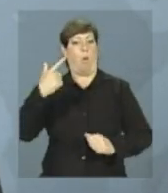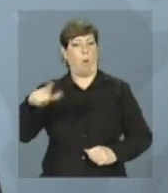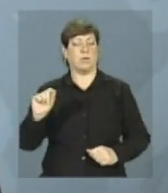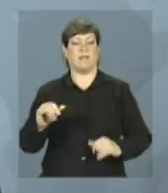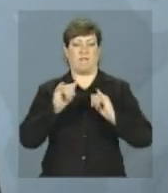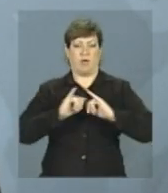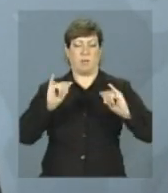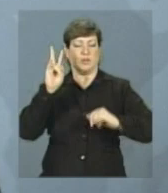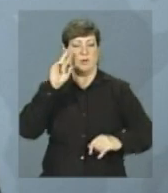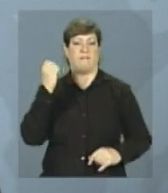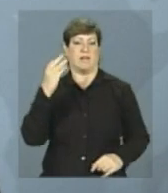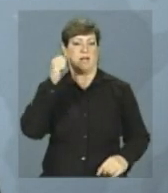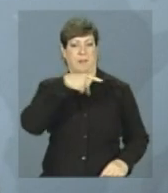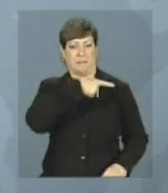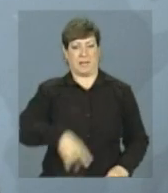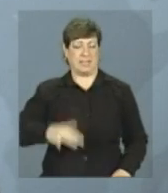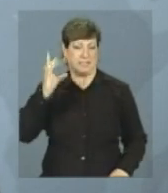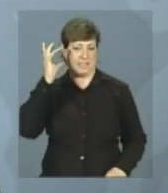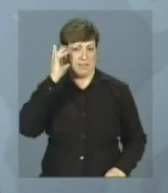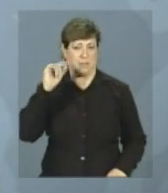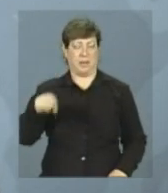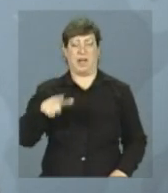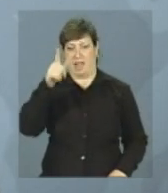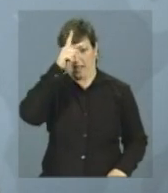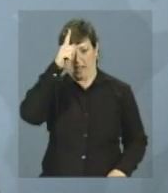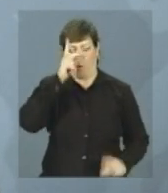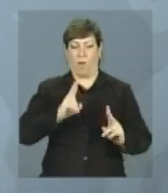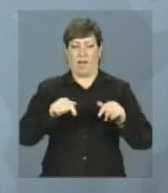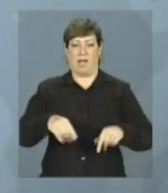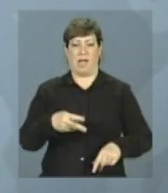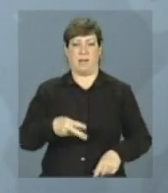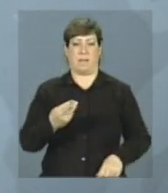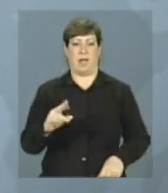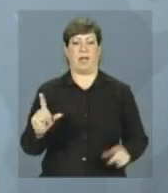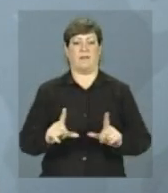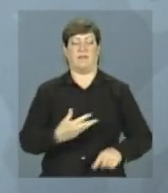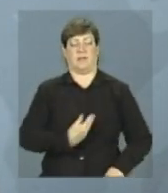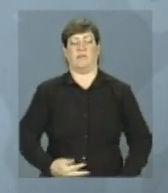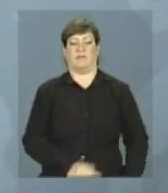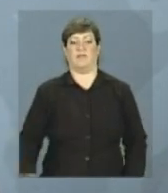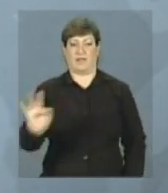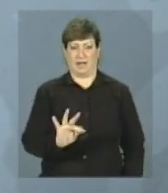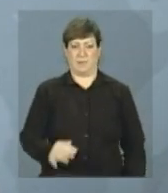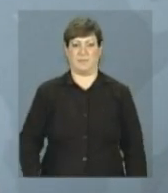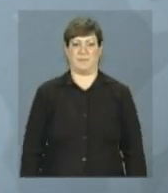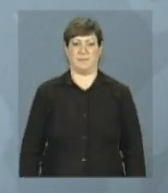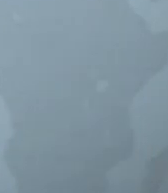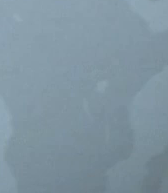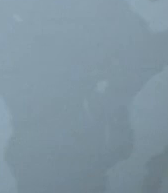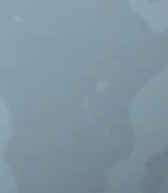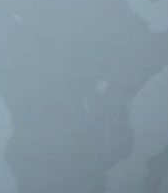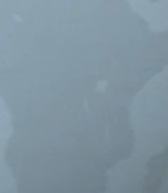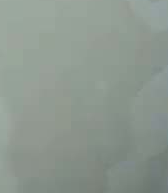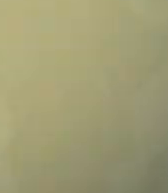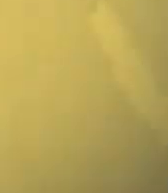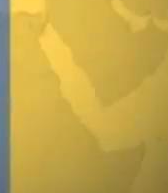outras informações sobre a viagem da presidenta Dilma Rousseff à Alemanha. Continue com a gente, NBR, a TV do Governo Federal.